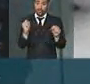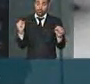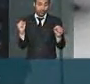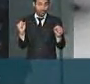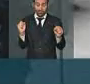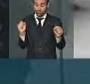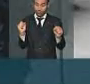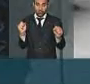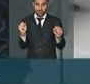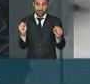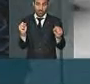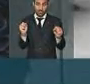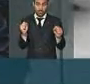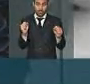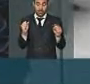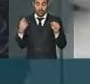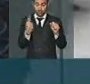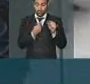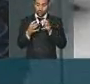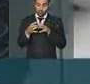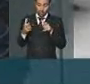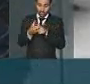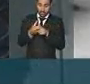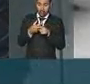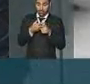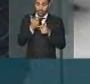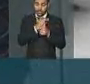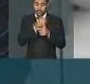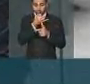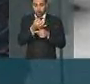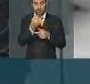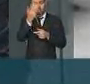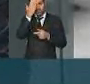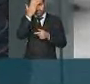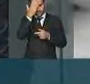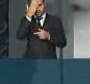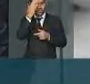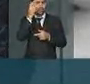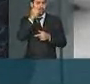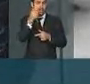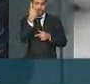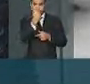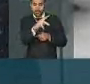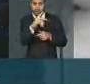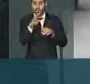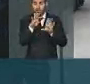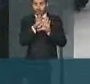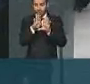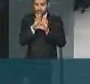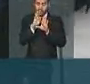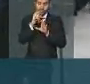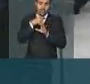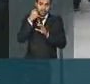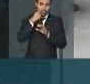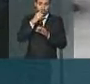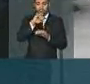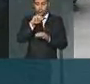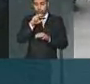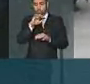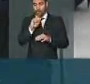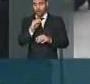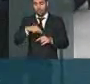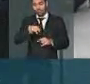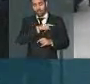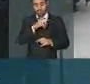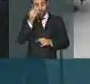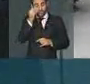a nossa expressão. Sei que é do interesse de V. Exª, do senador Jucardi, todos os demais membros da mesa melhorar o nosso critério